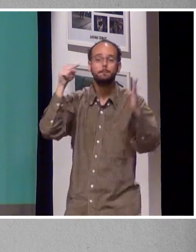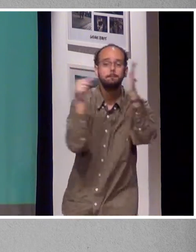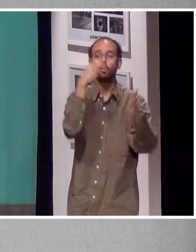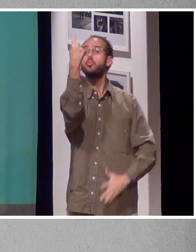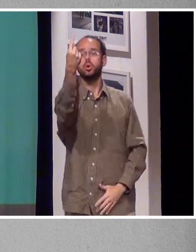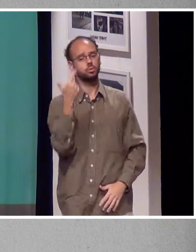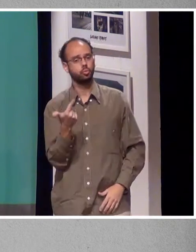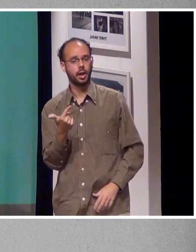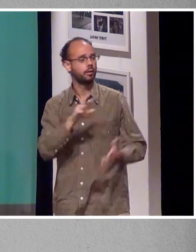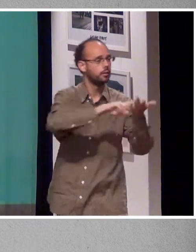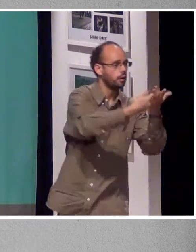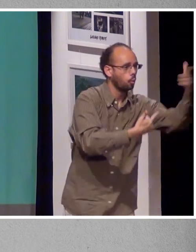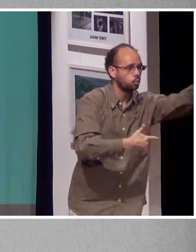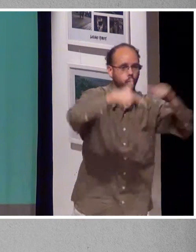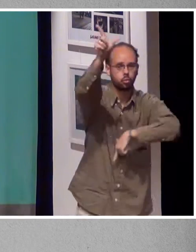forma,